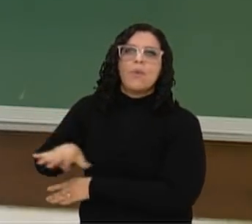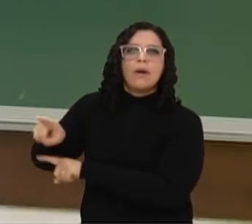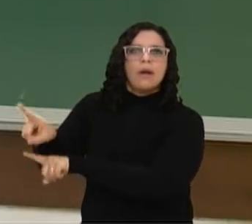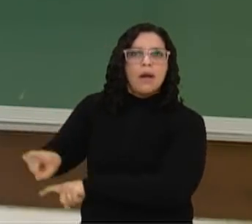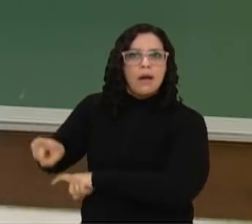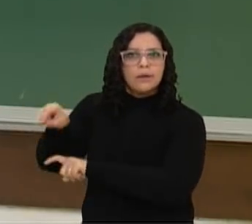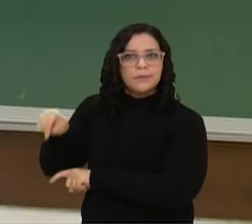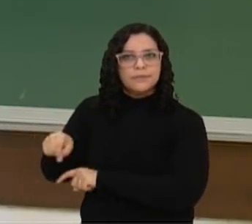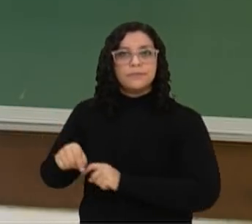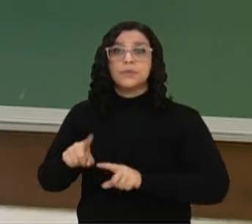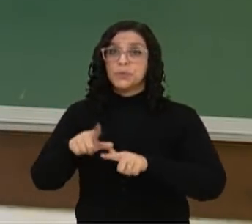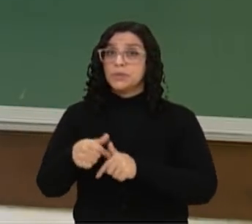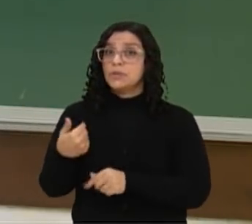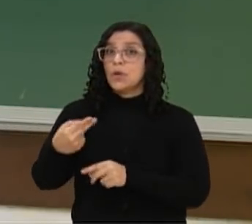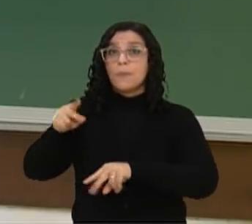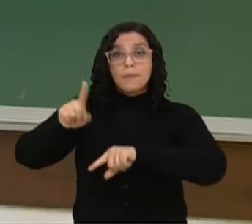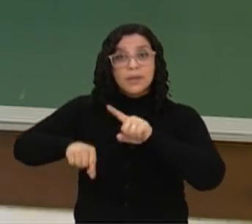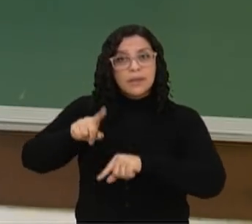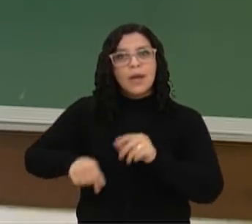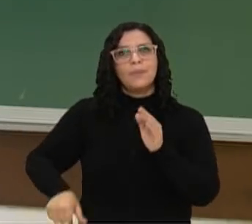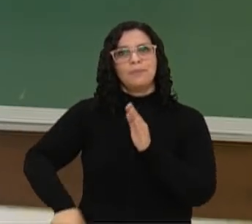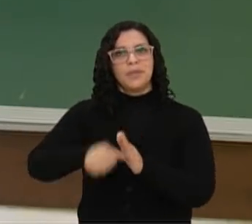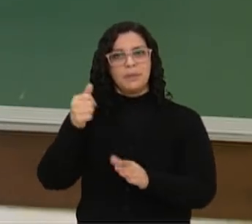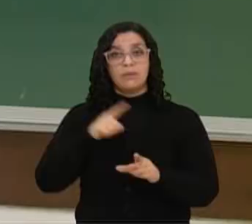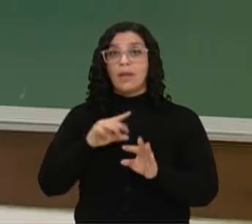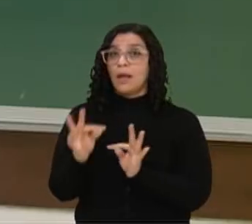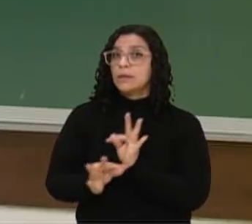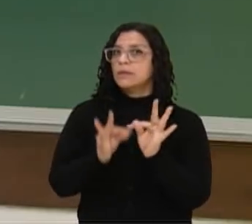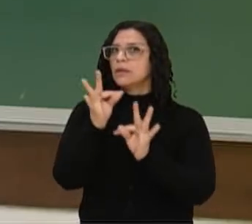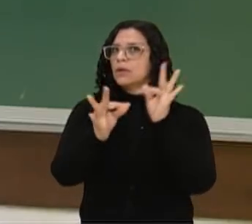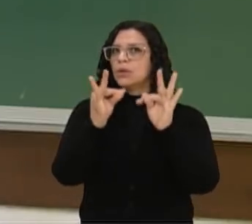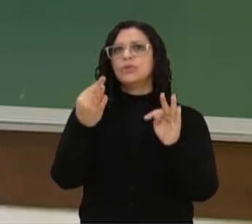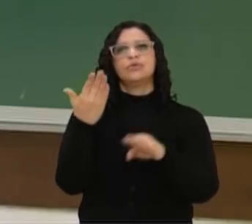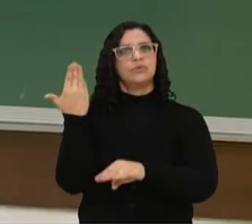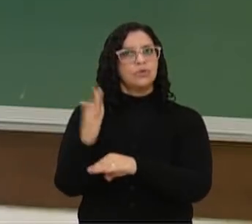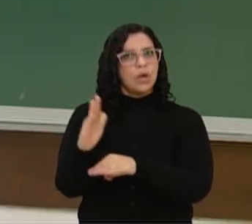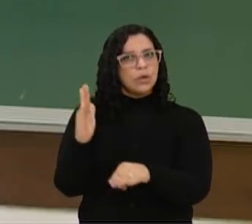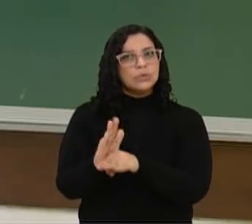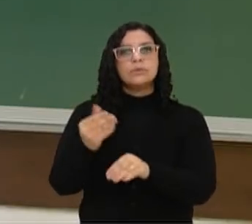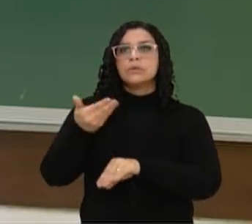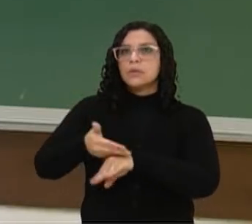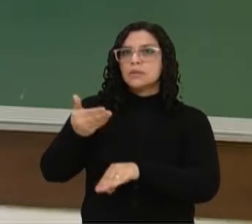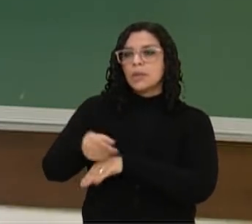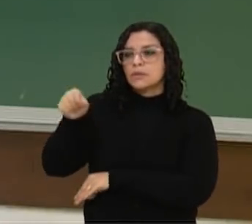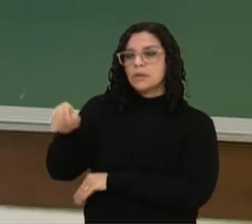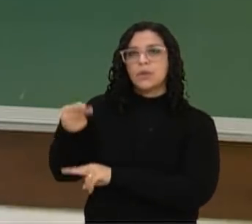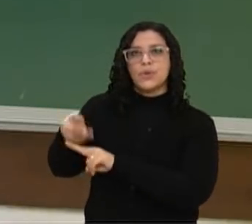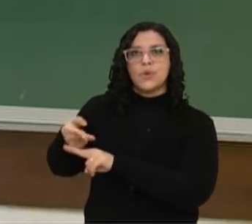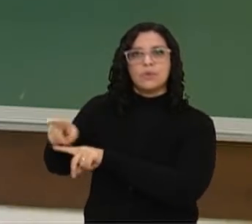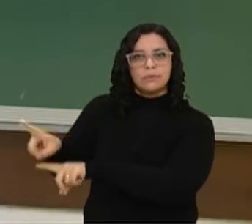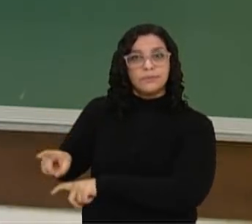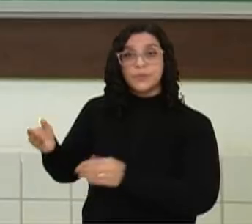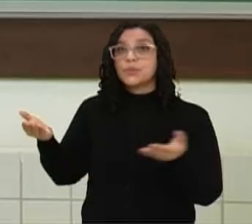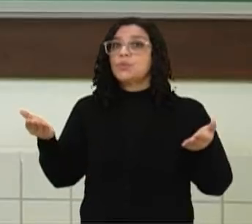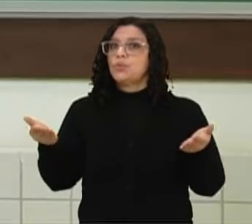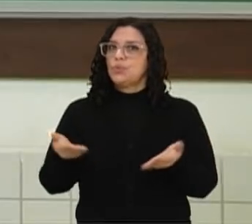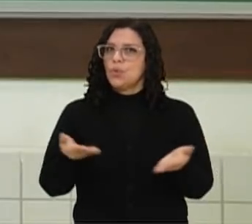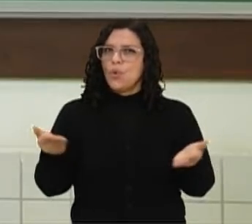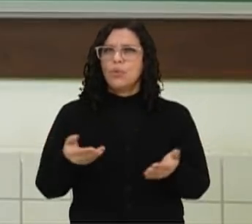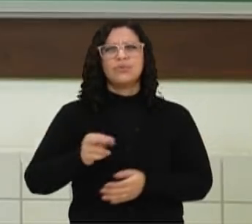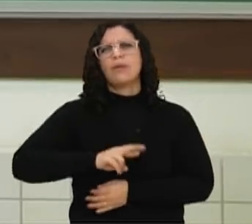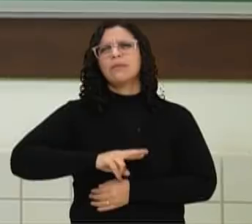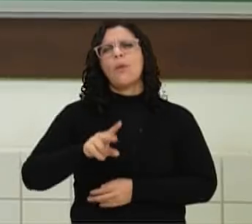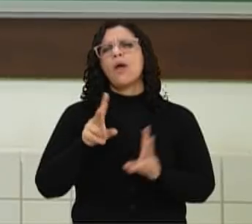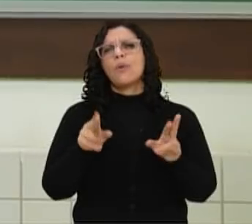lá do campo. Então, eu uso como matéria-prima. Tecnologias a serem incrementadas nas atividades do campo. Então, hoje, não é